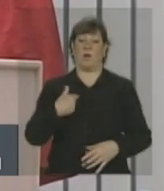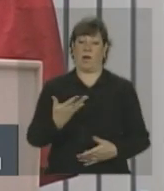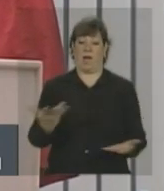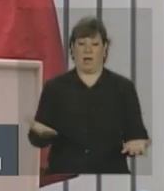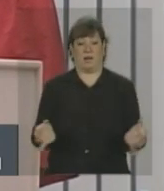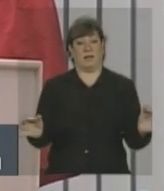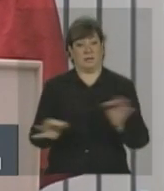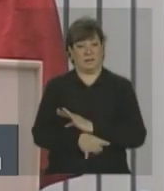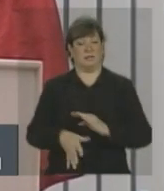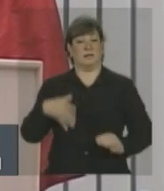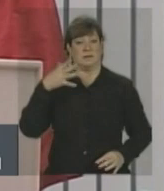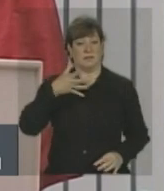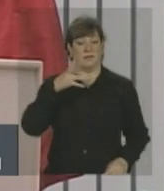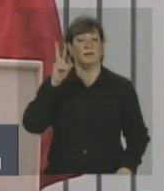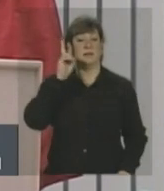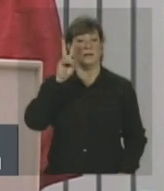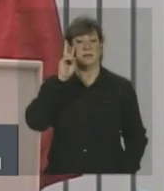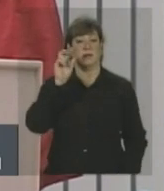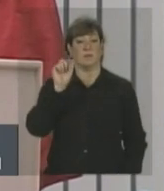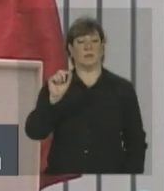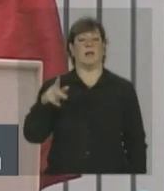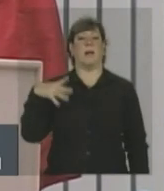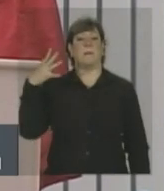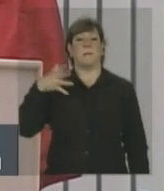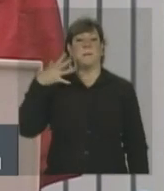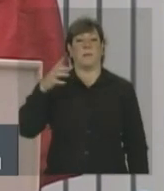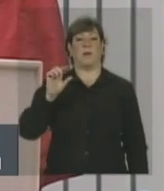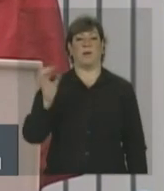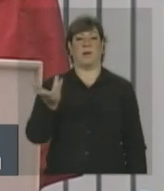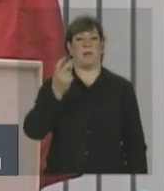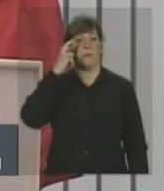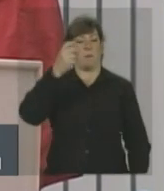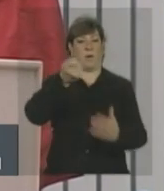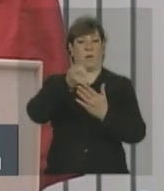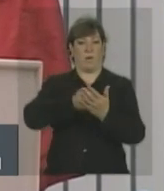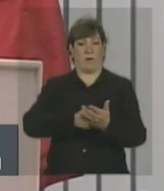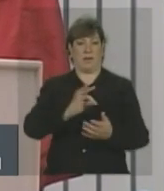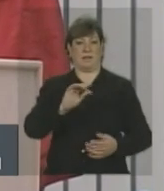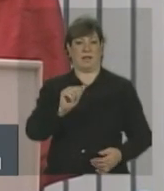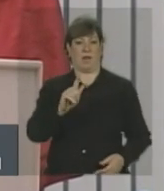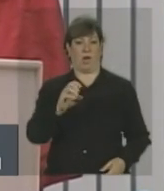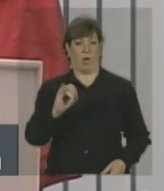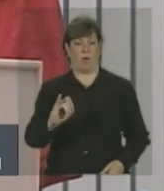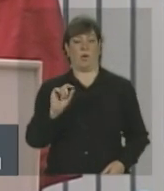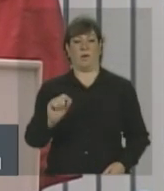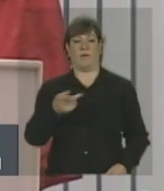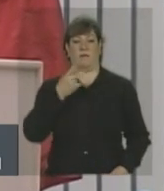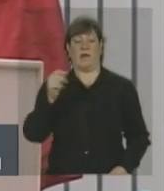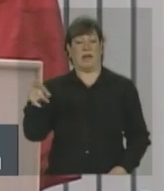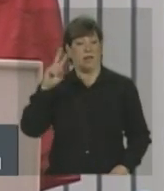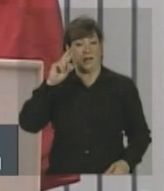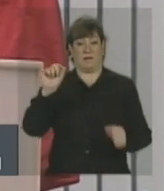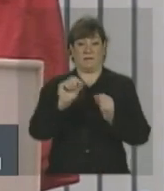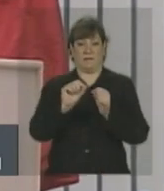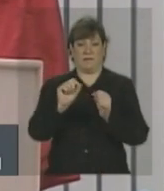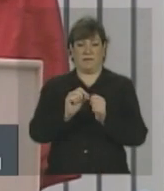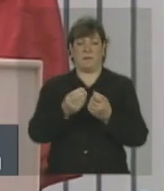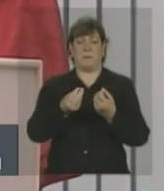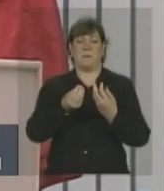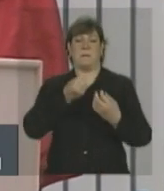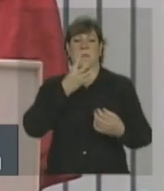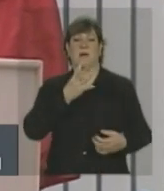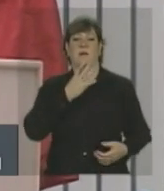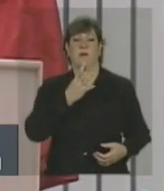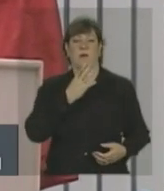concluir recordando as palavras do grande poeta Tagore, autor que tão bem reflete o